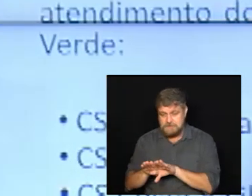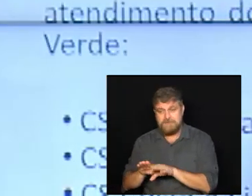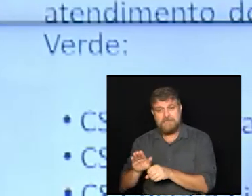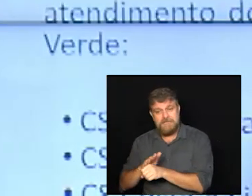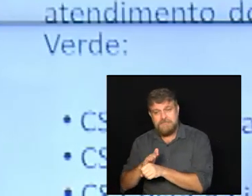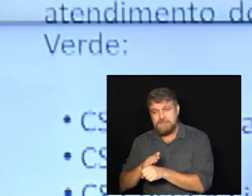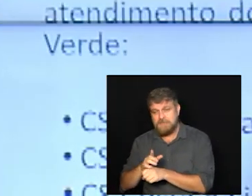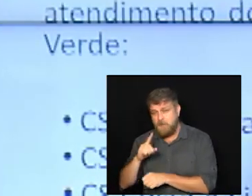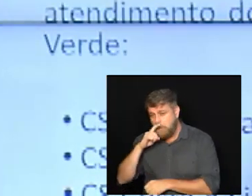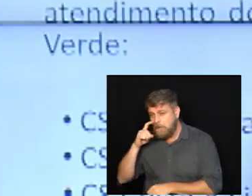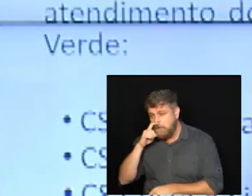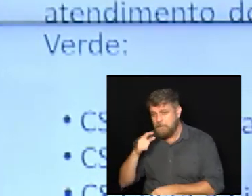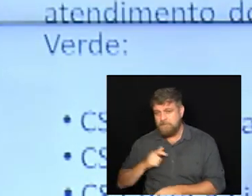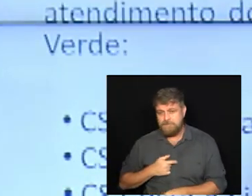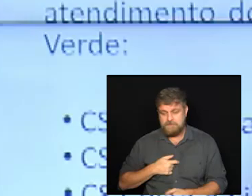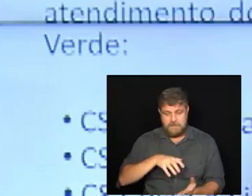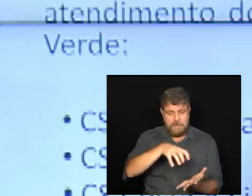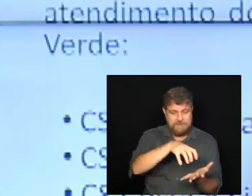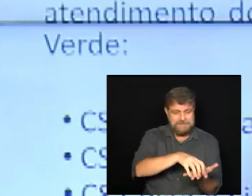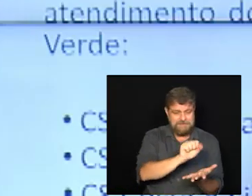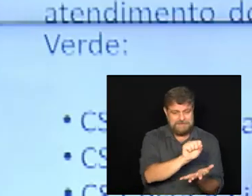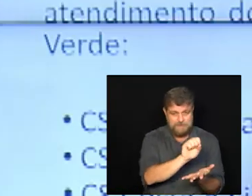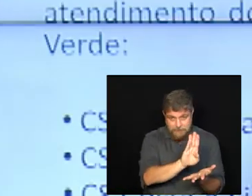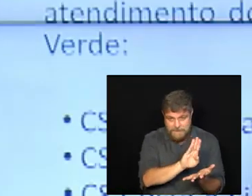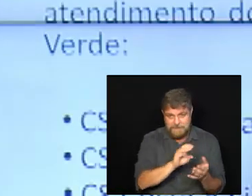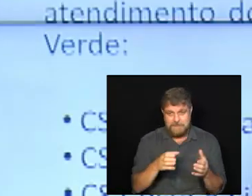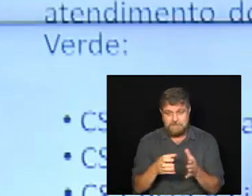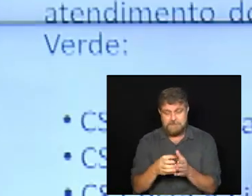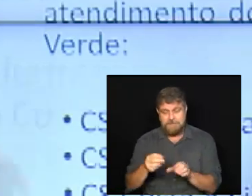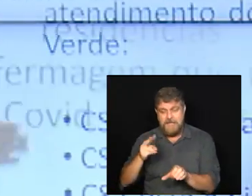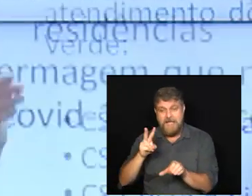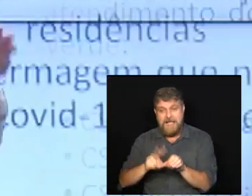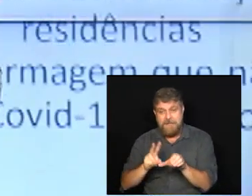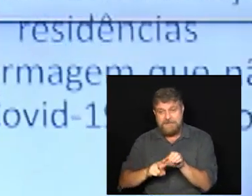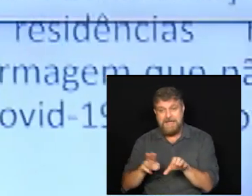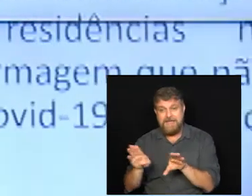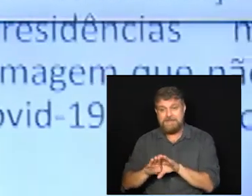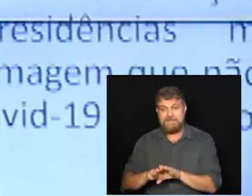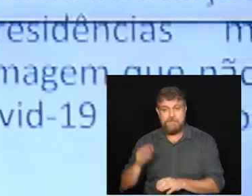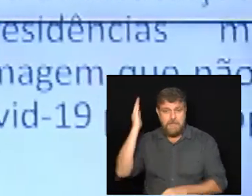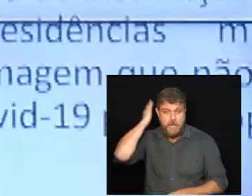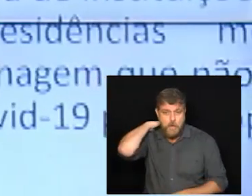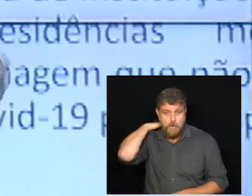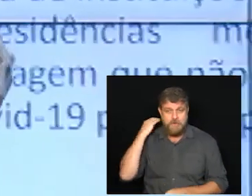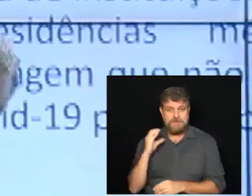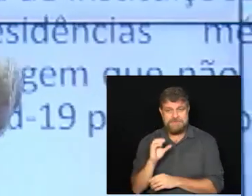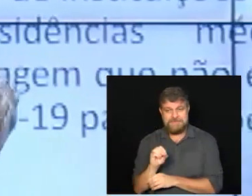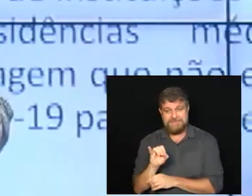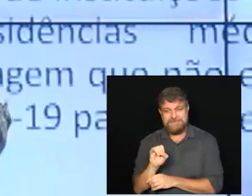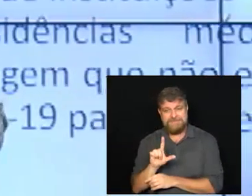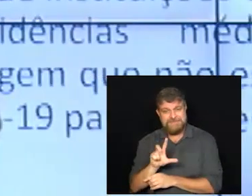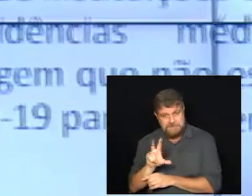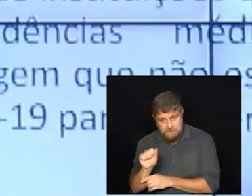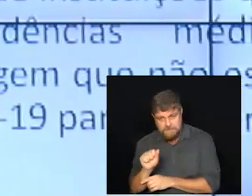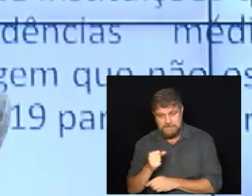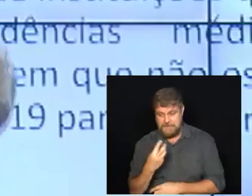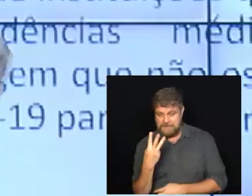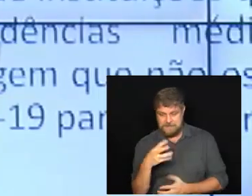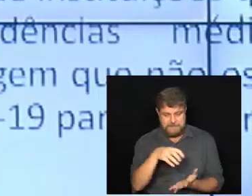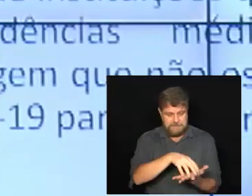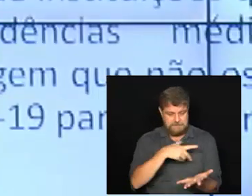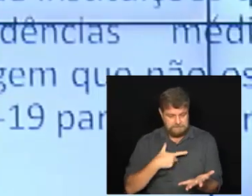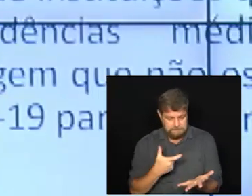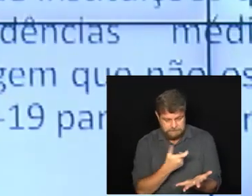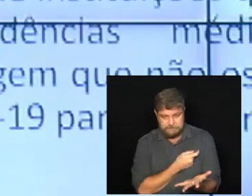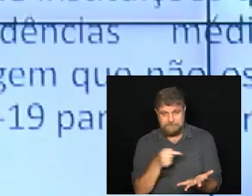Bernardo, o Centro de Saúde Capivari e o Centro de Saúde Costa e Silva. Todas as instituições que têm residência médica